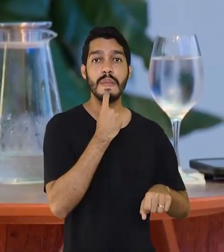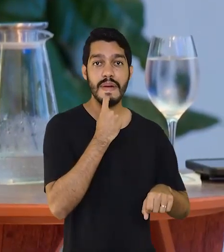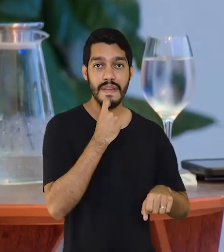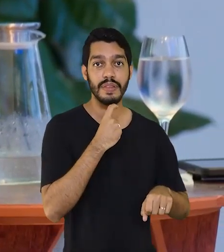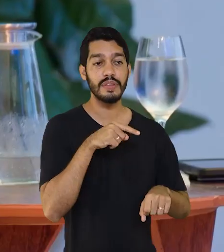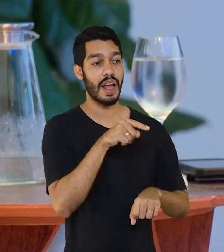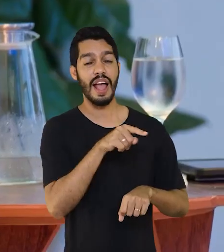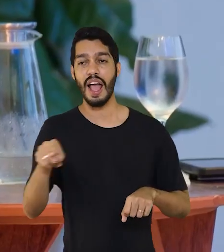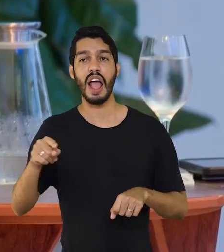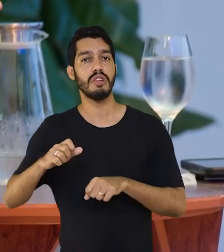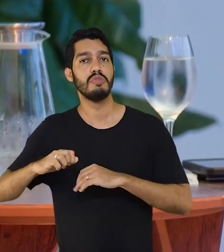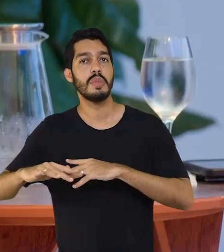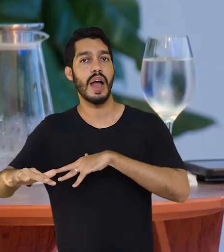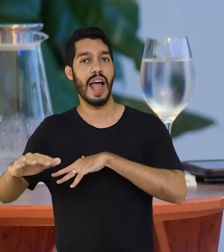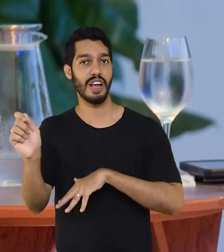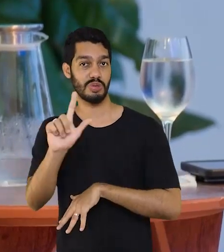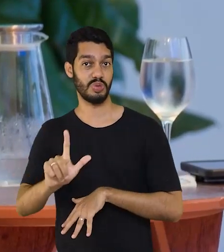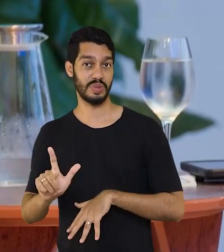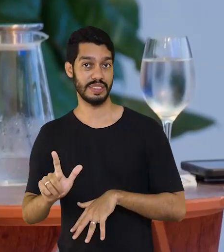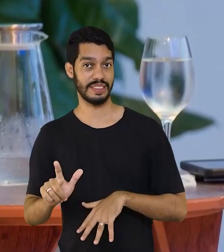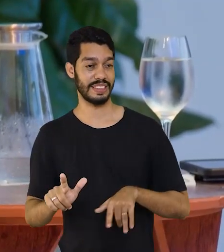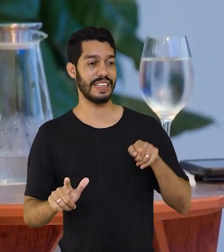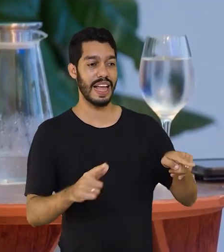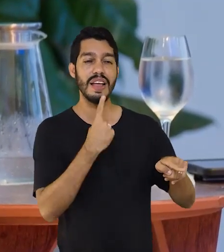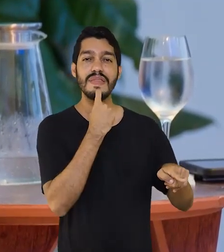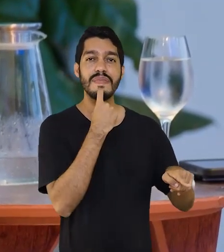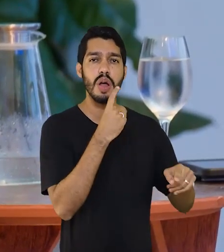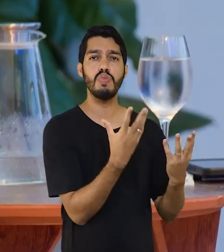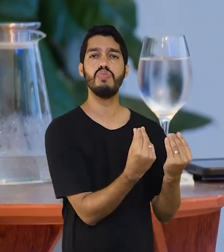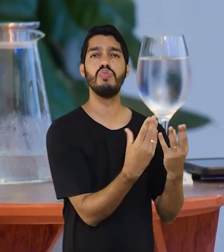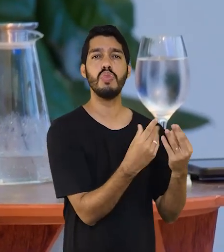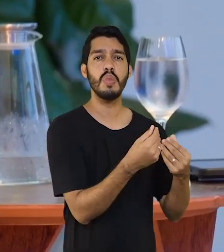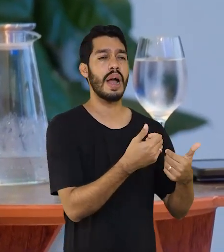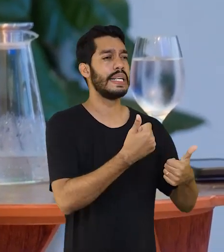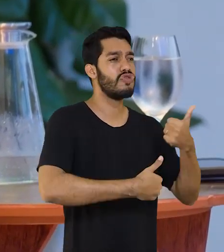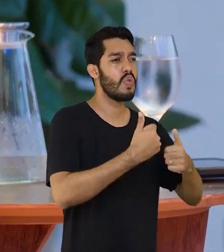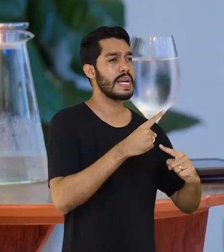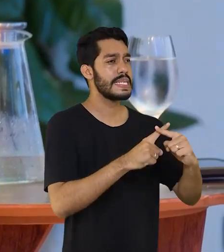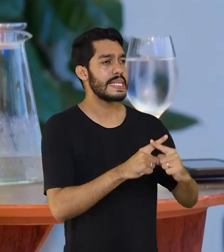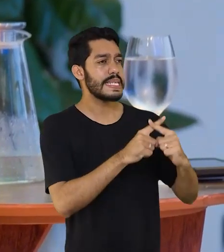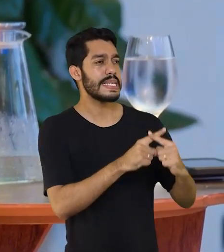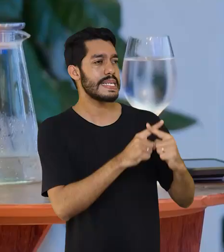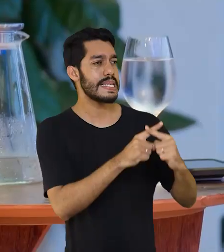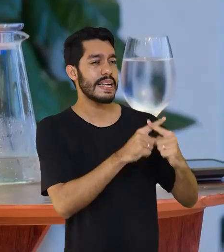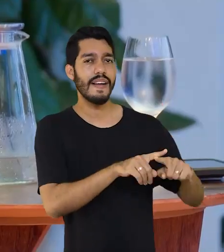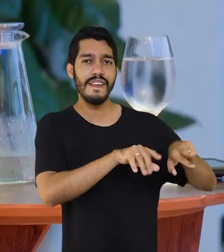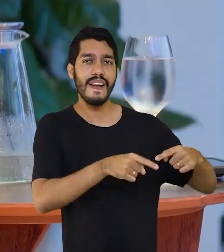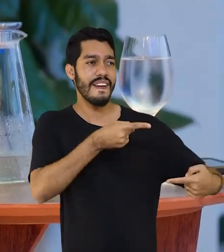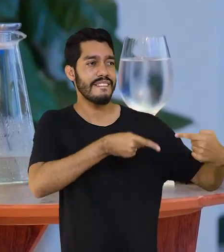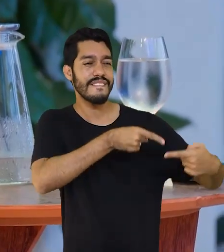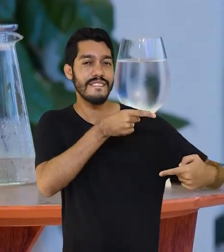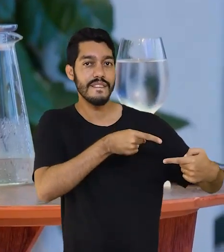mar vermelho, quer dizer que você está cheio de concorrente. Você não está mais inovando tanto quanto quem esteve no mar azul. Que